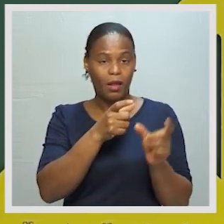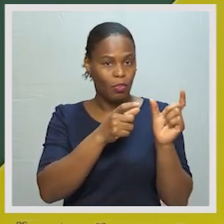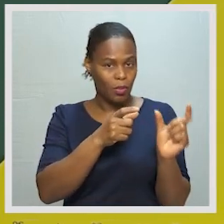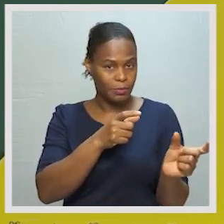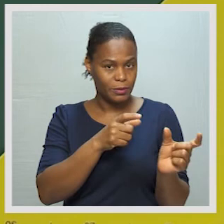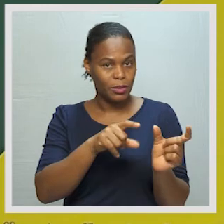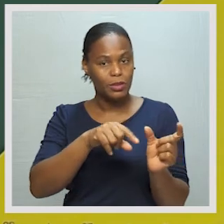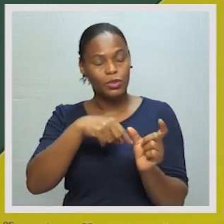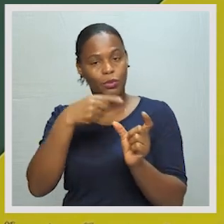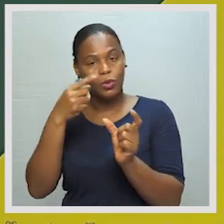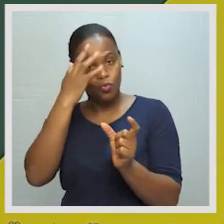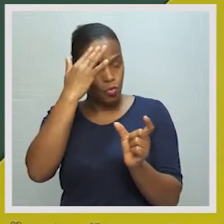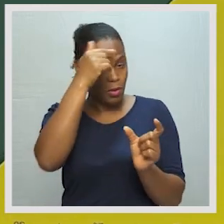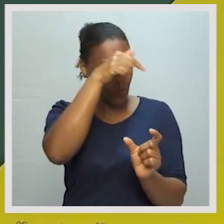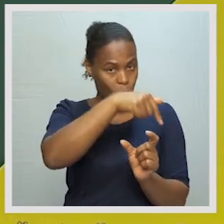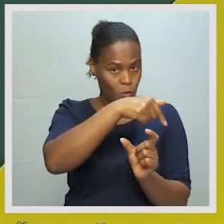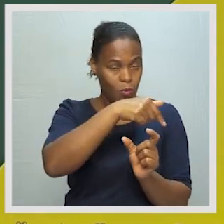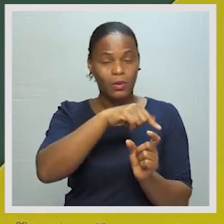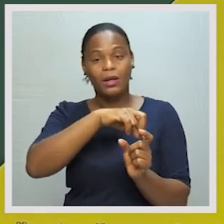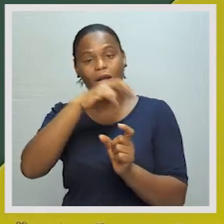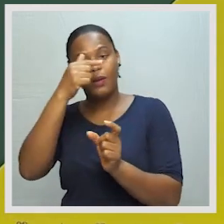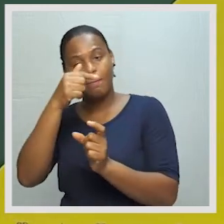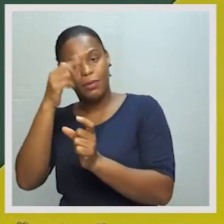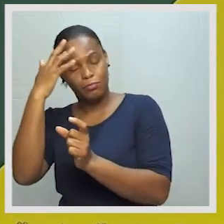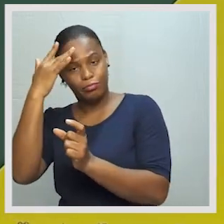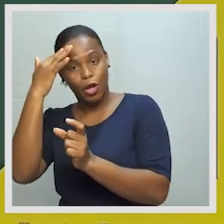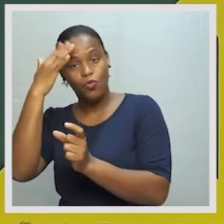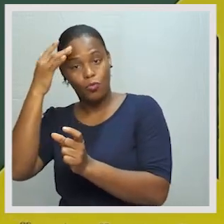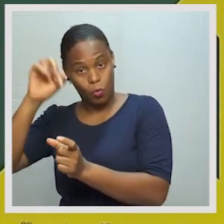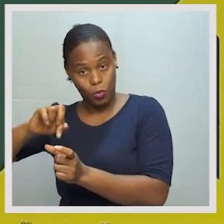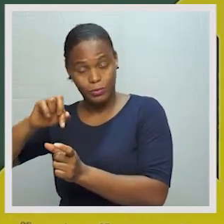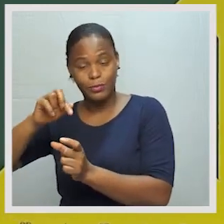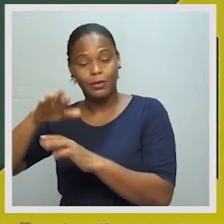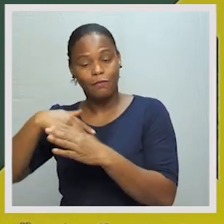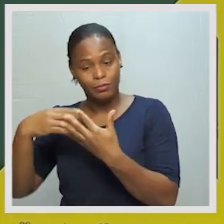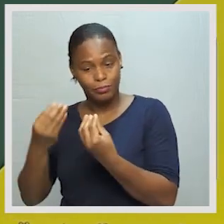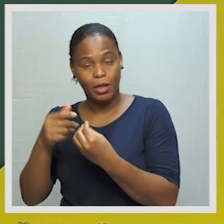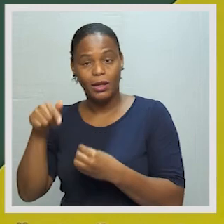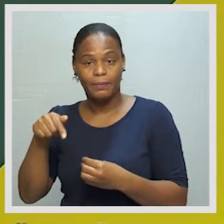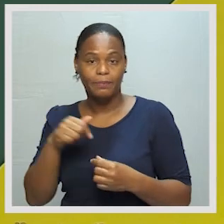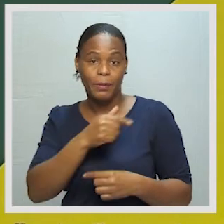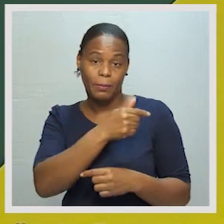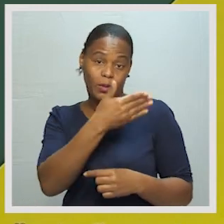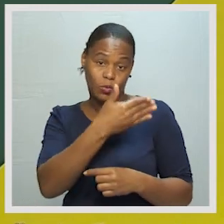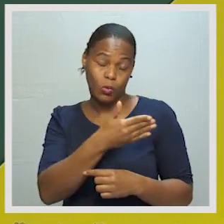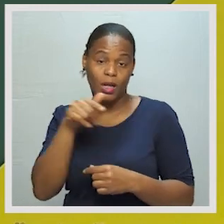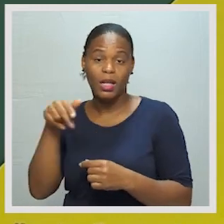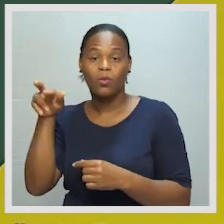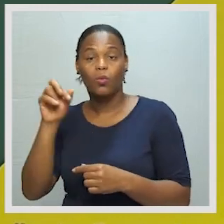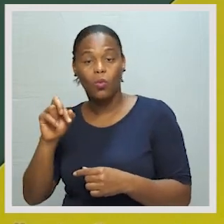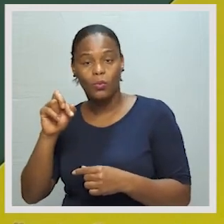termo com o coeficiente deste termo. Então, neste caso, o coeficiente é menos 1 e aqui o coeficiente